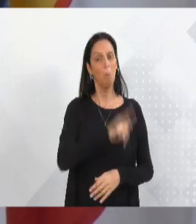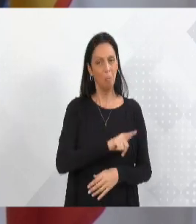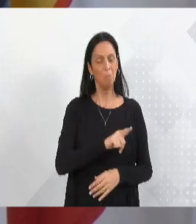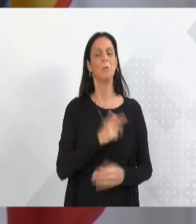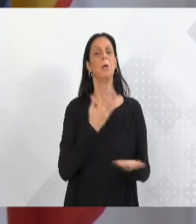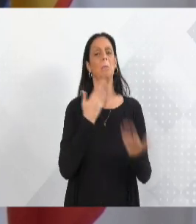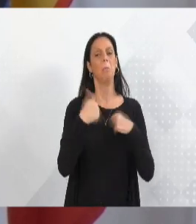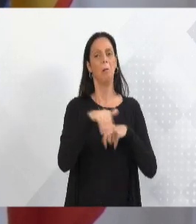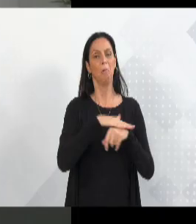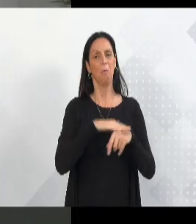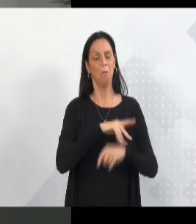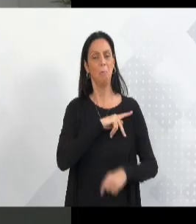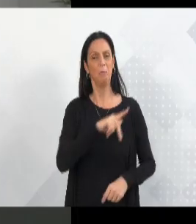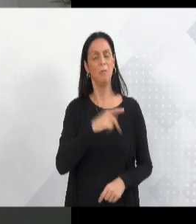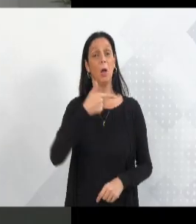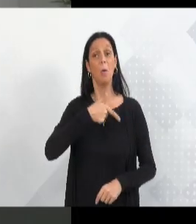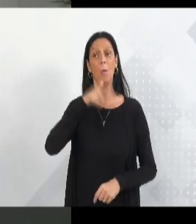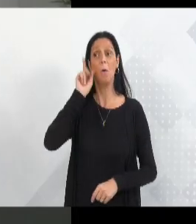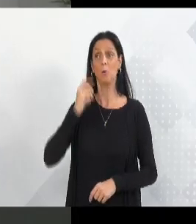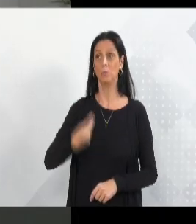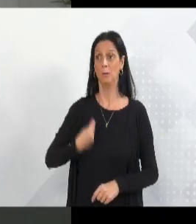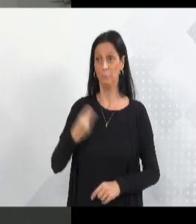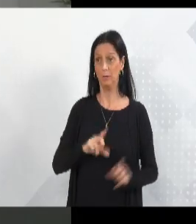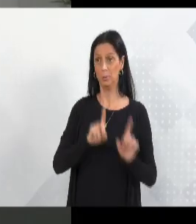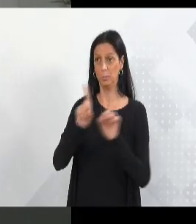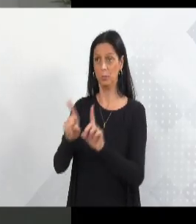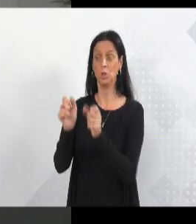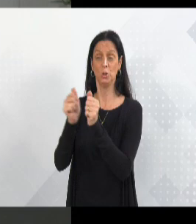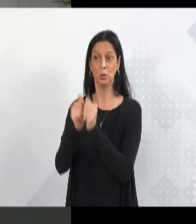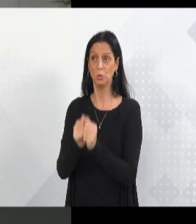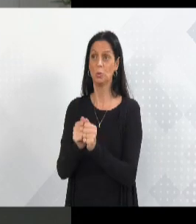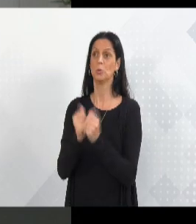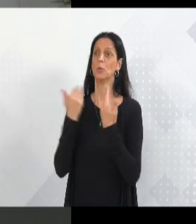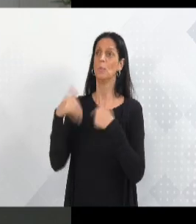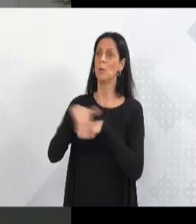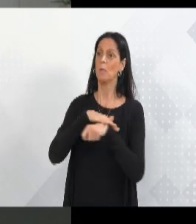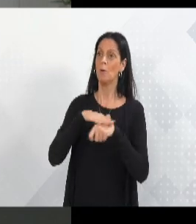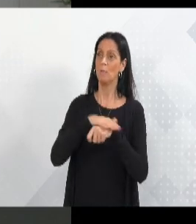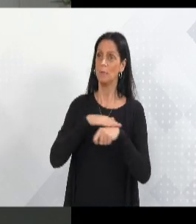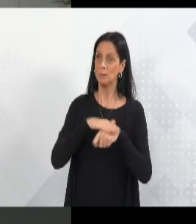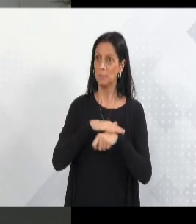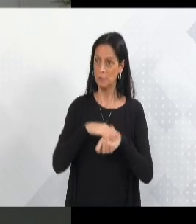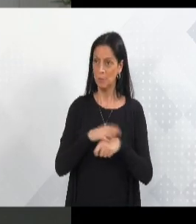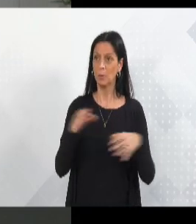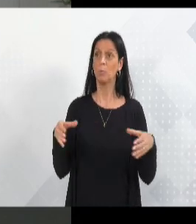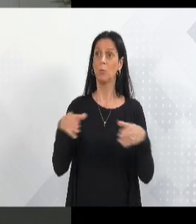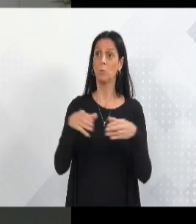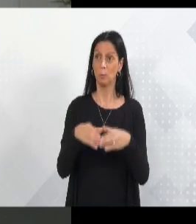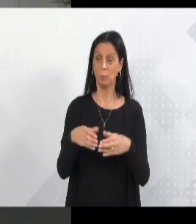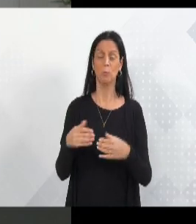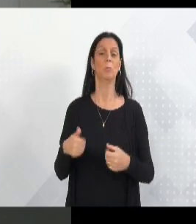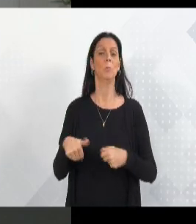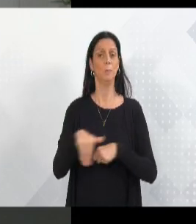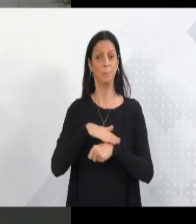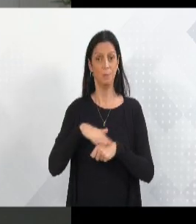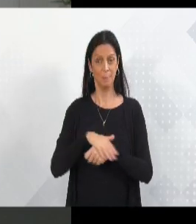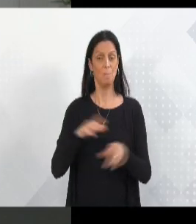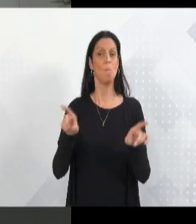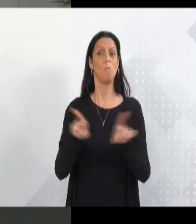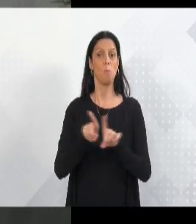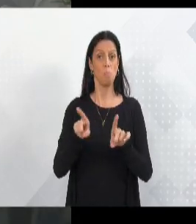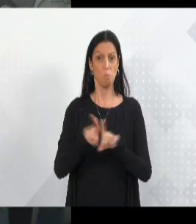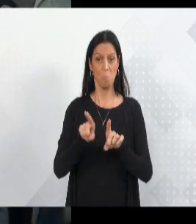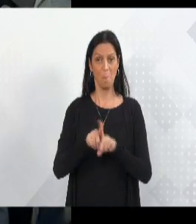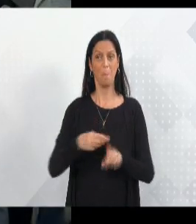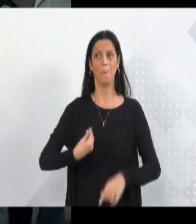e o prefeito foi ontem lá, fizemos essa fala com toda a comissão, fizemos essa fala com todo o